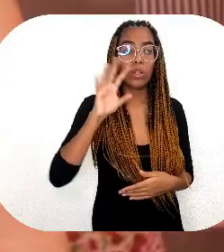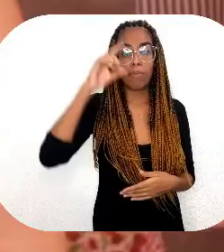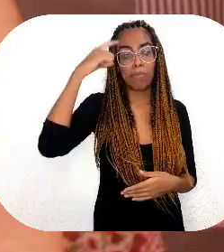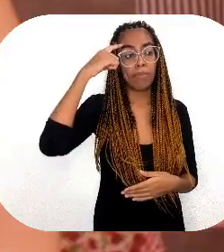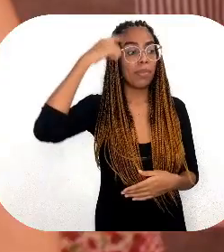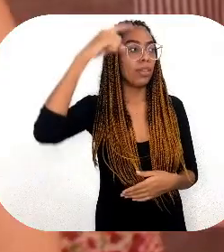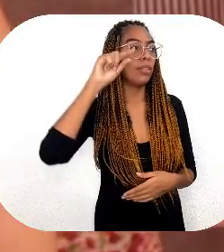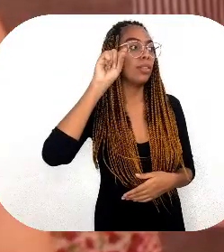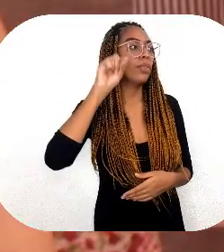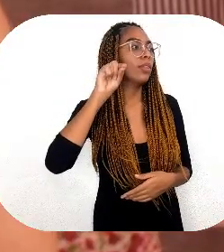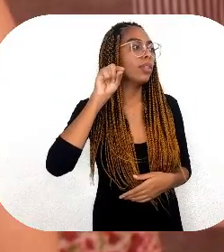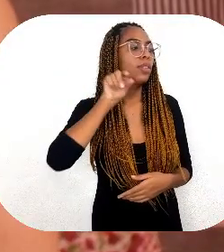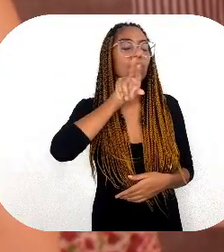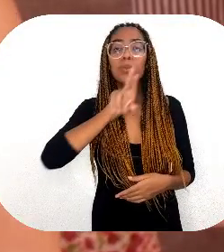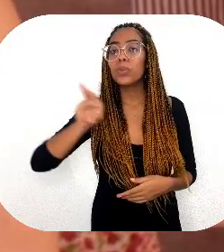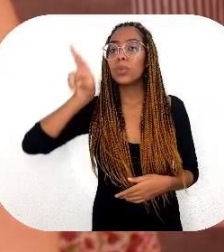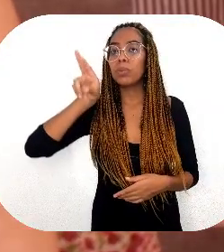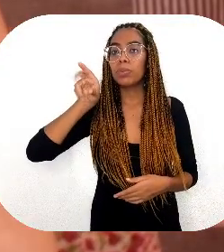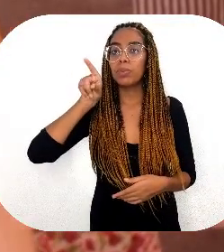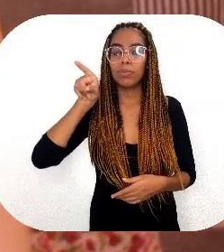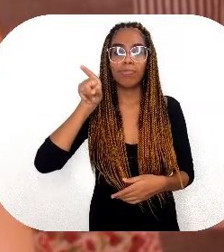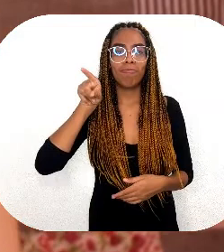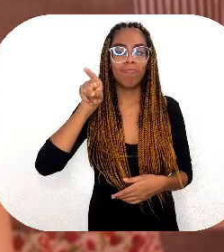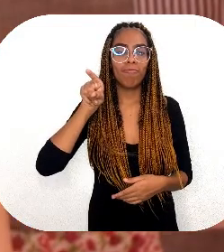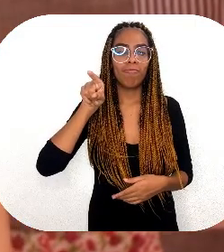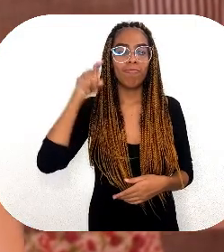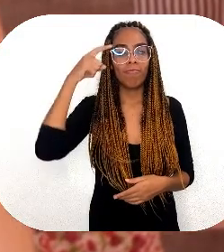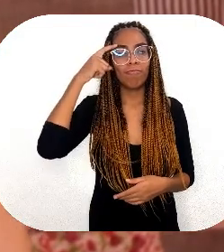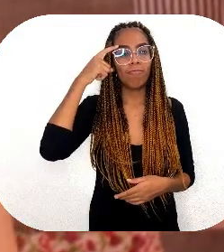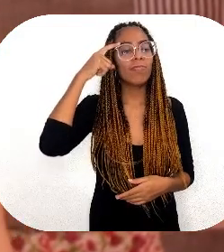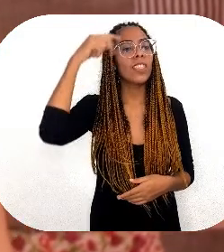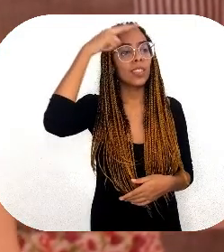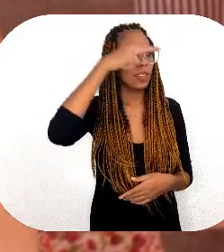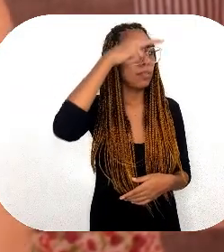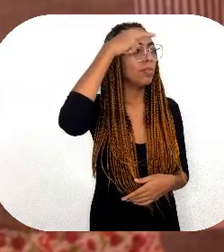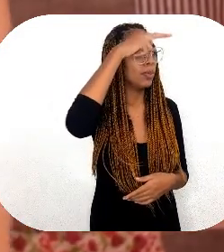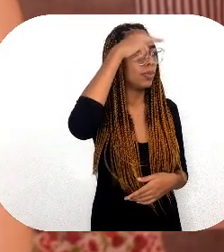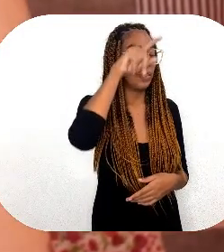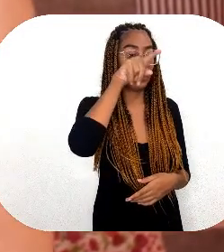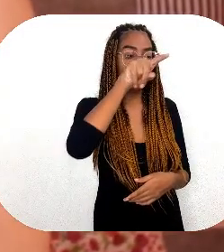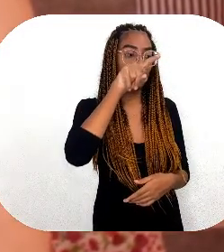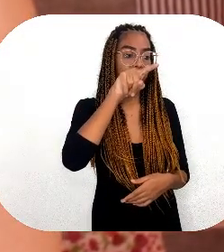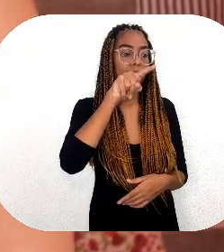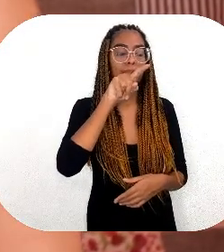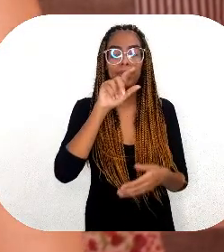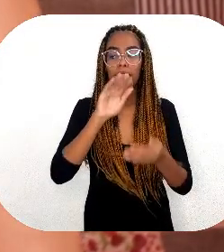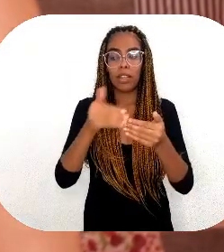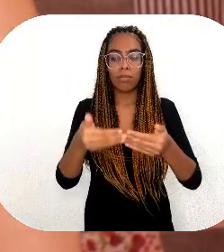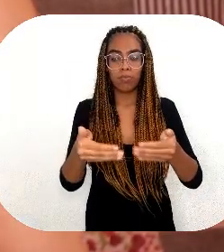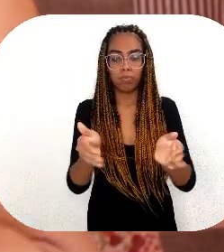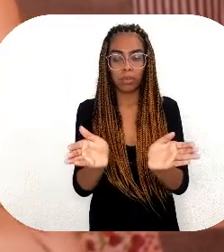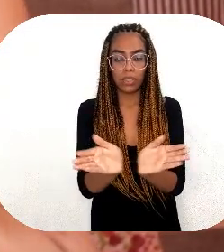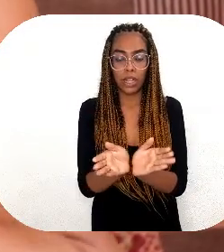Ai. Mas o rato, gente, só conseguia pensar no Gê, que ele tinha deixado lá. E